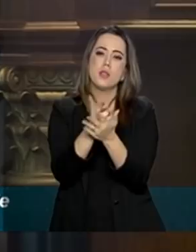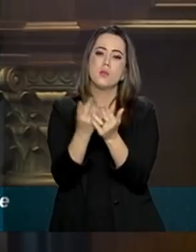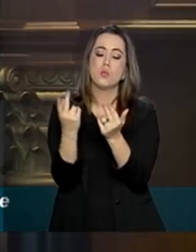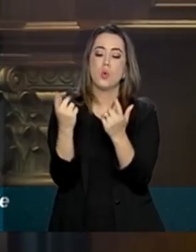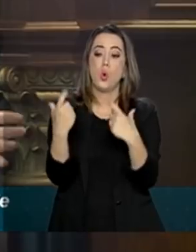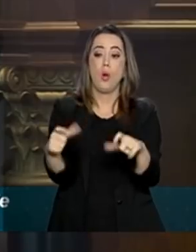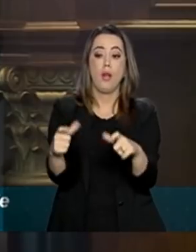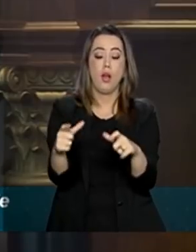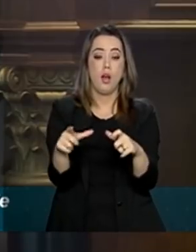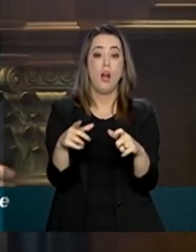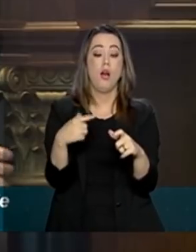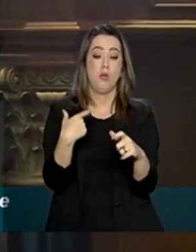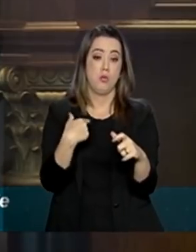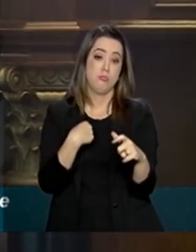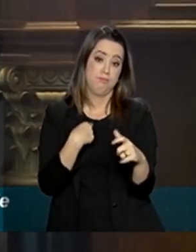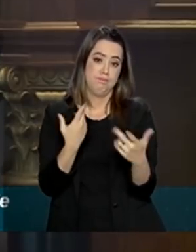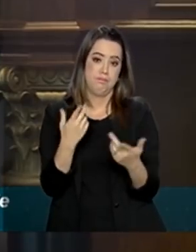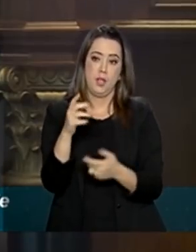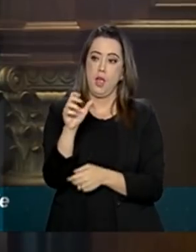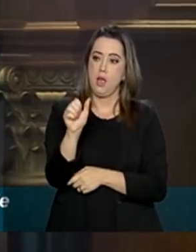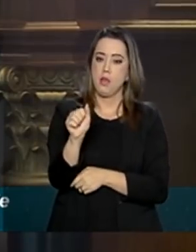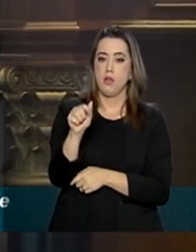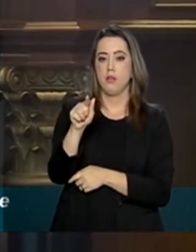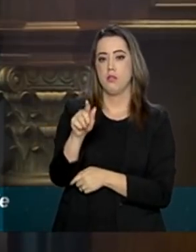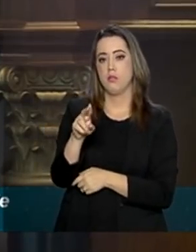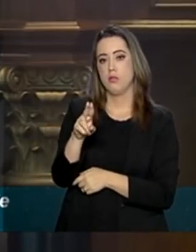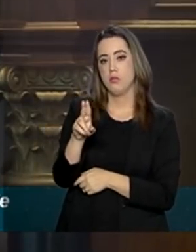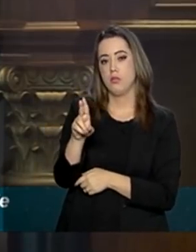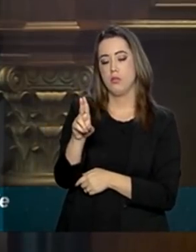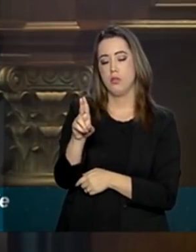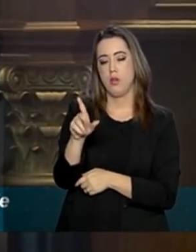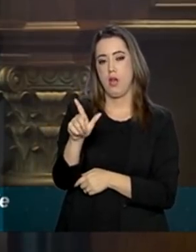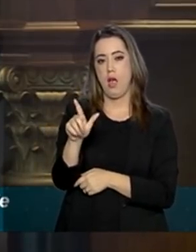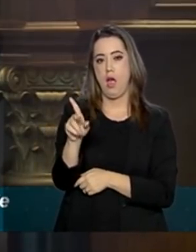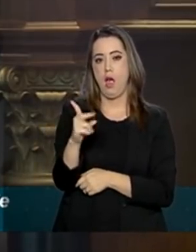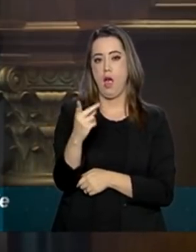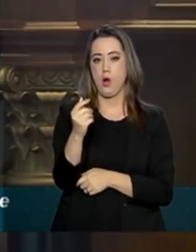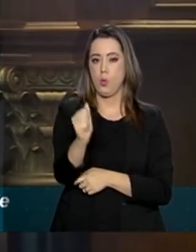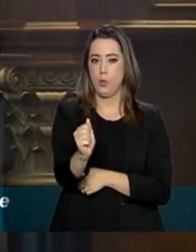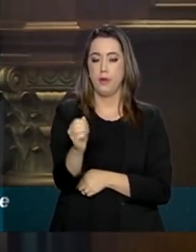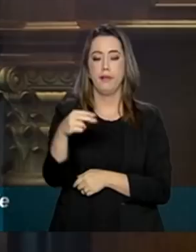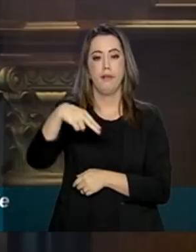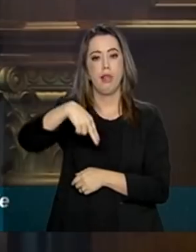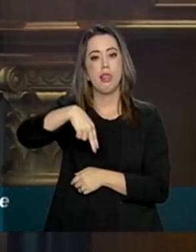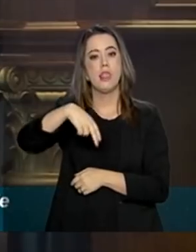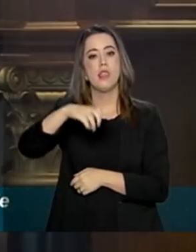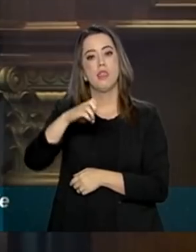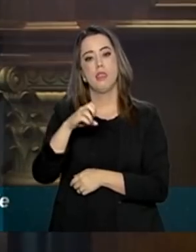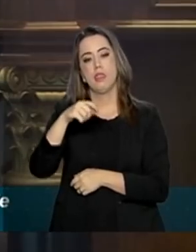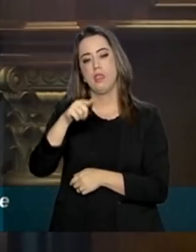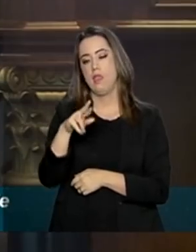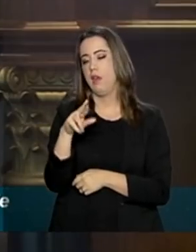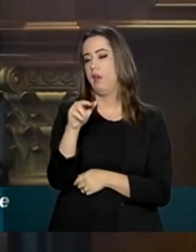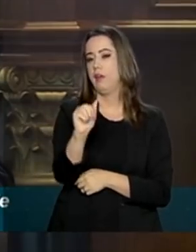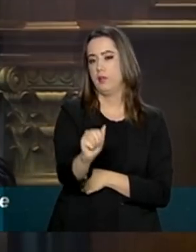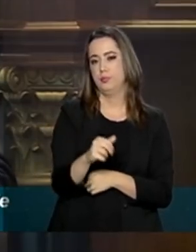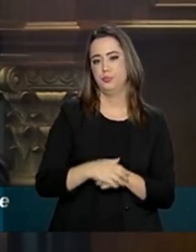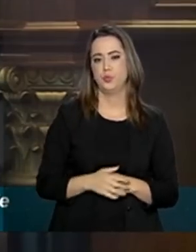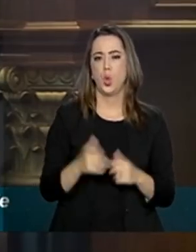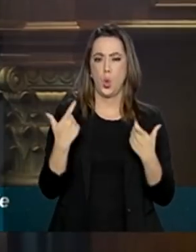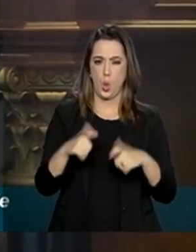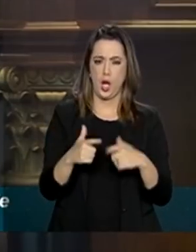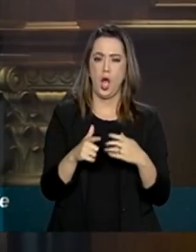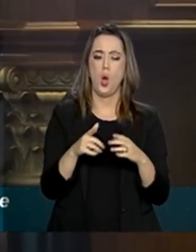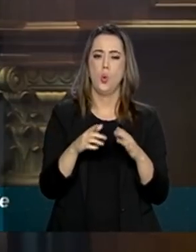por 4 anos. Então, não deixamos de sermos colegas. Então,